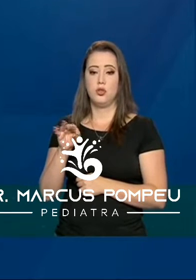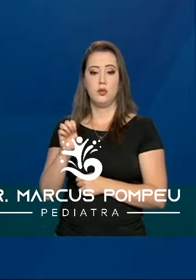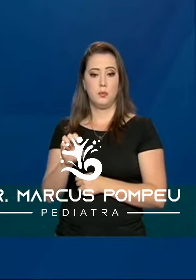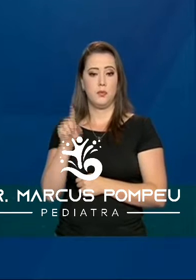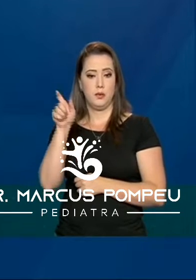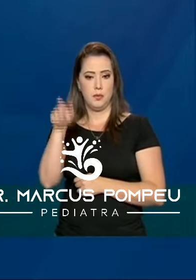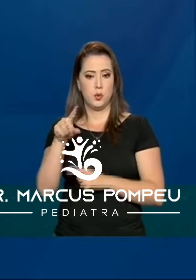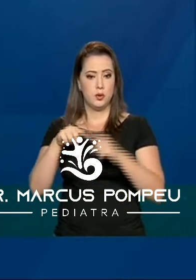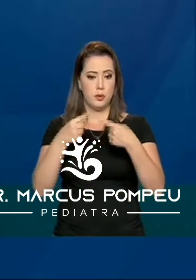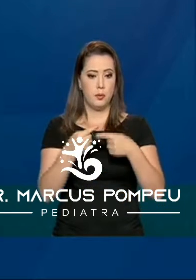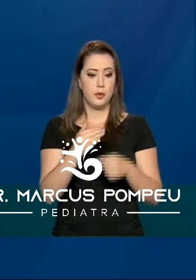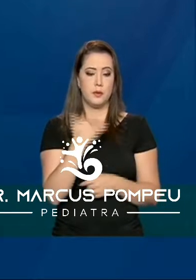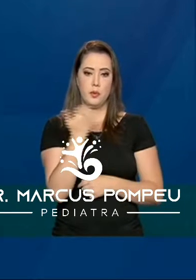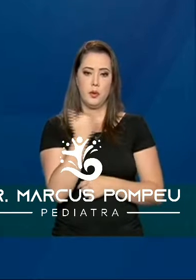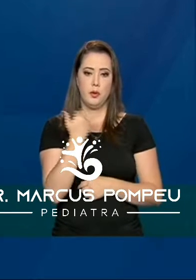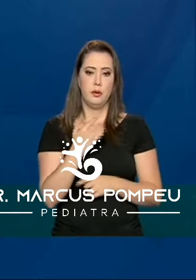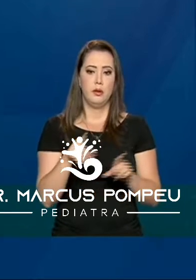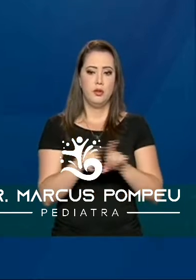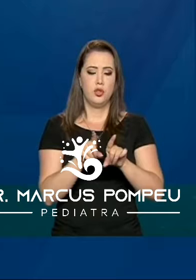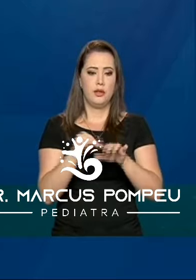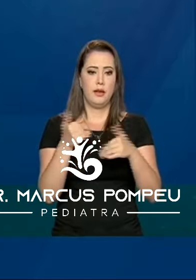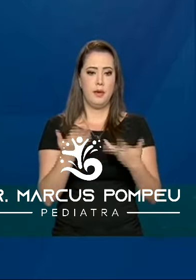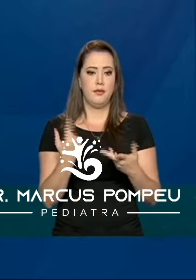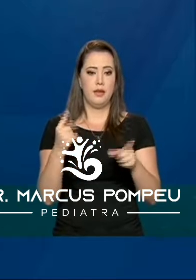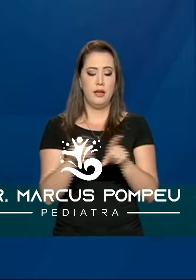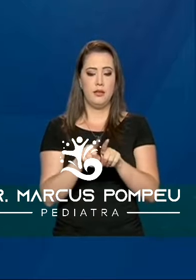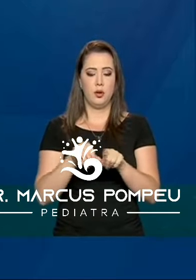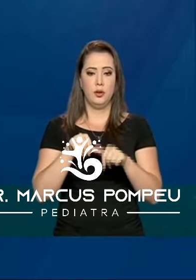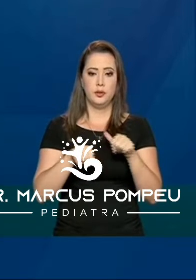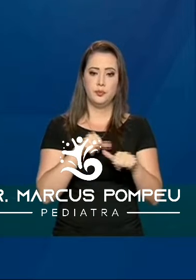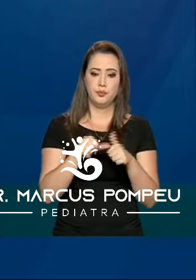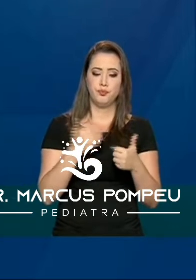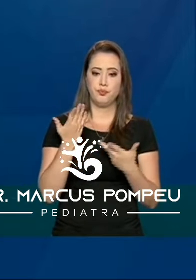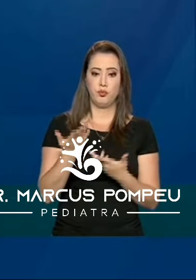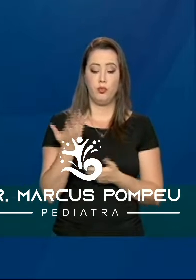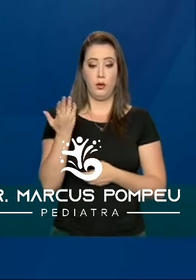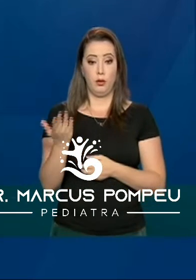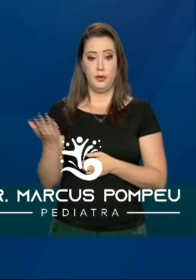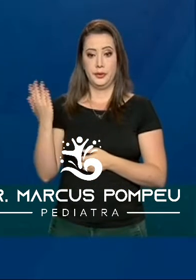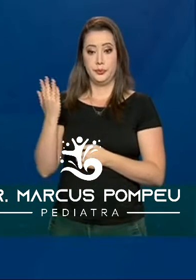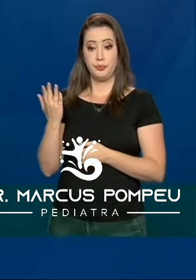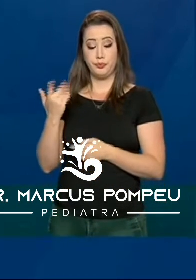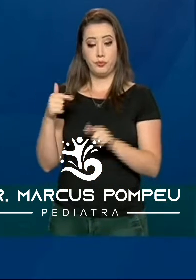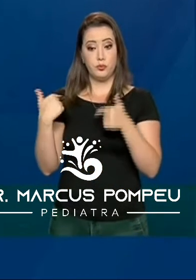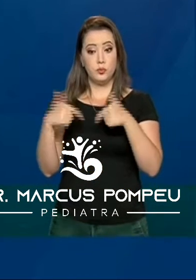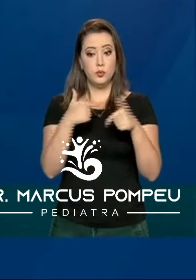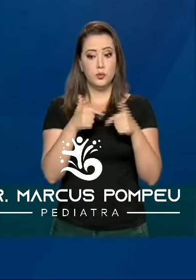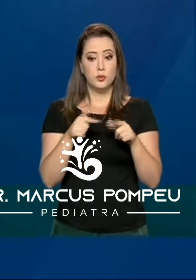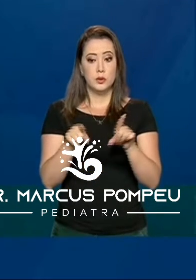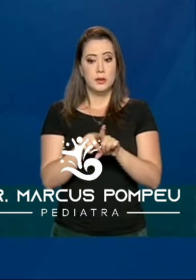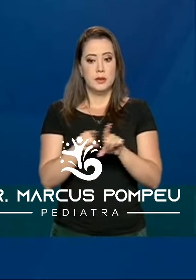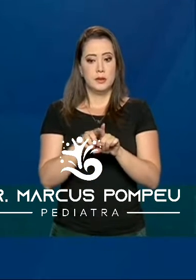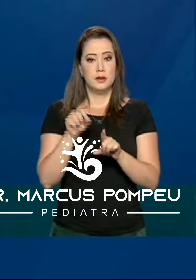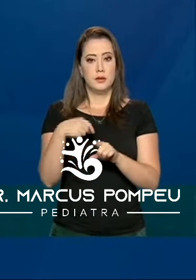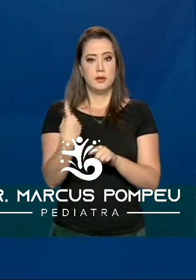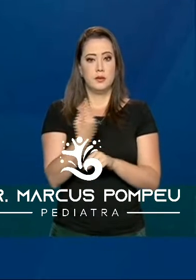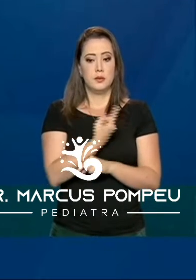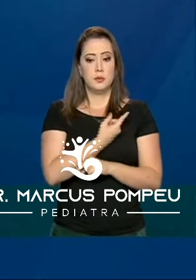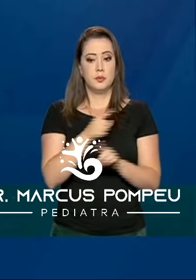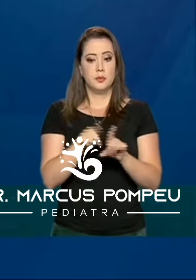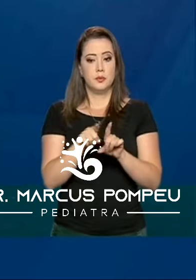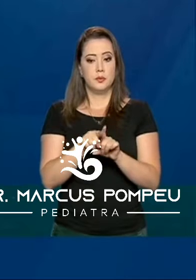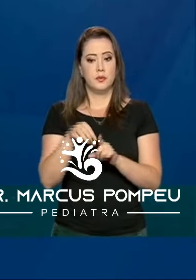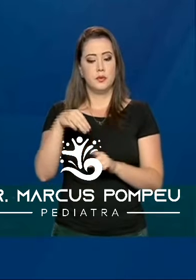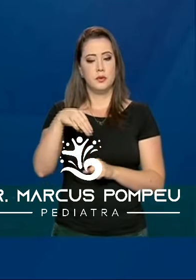morto, resultado de necrópsia. Esse é o trabalho do New England, relacionando diretamente a miocardite